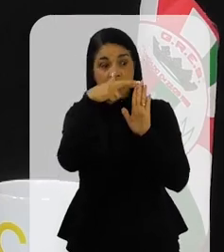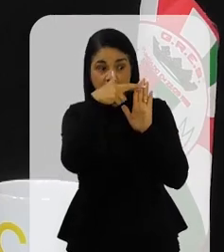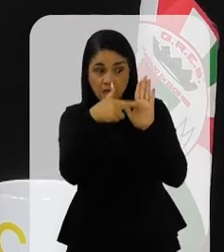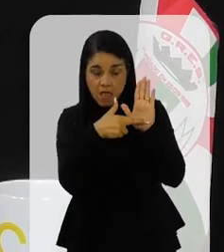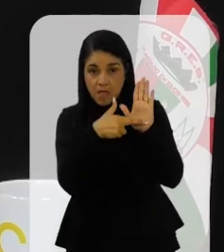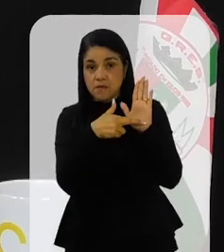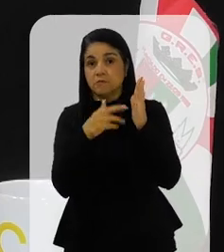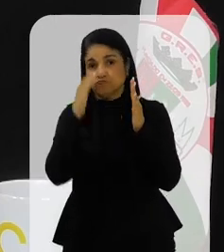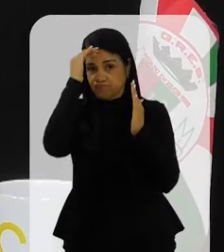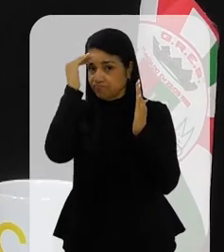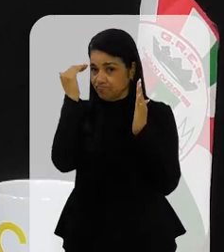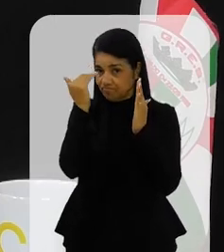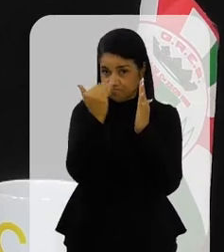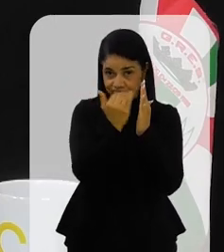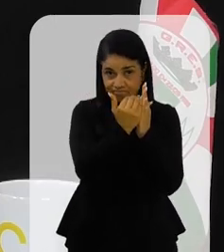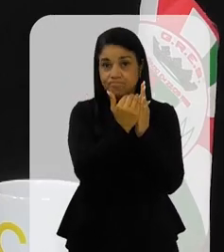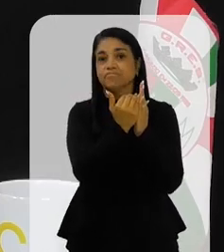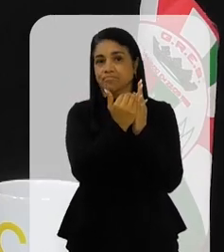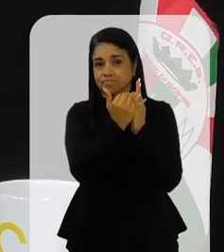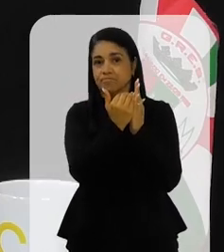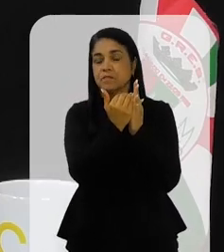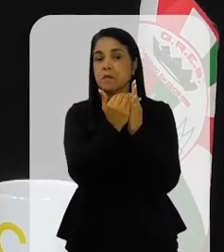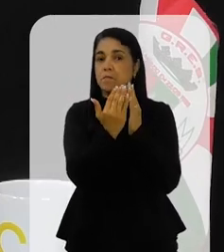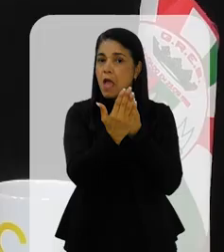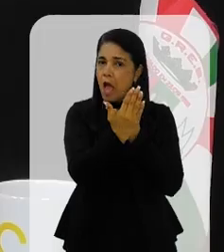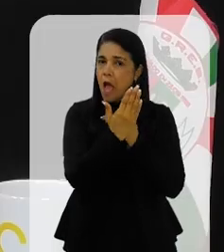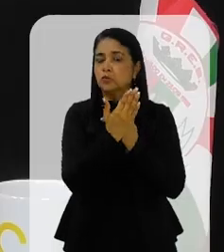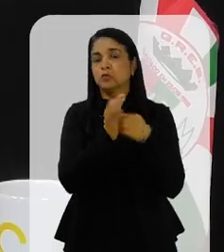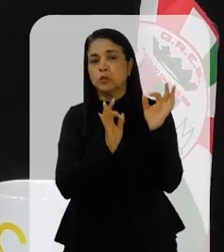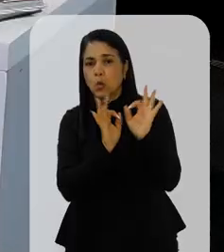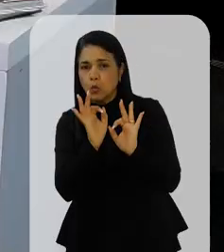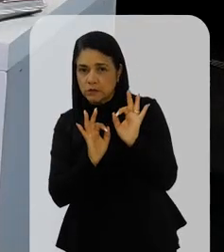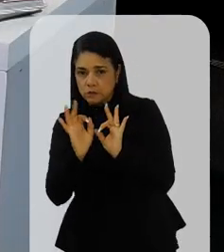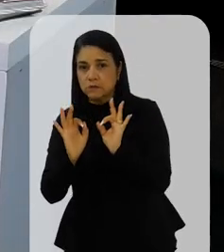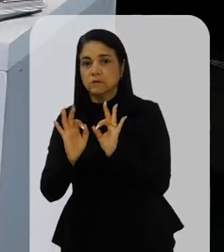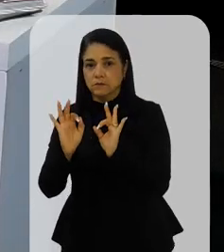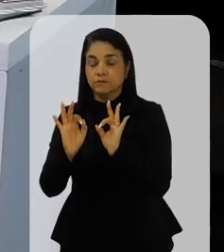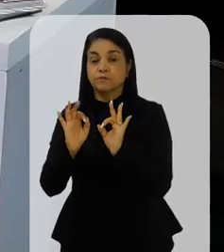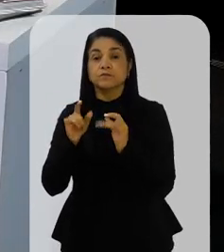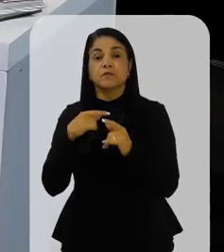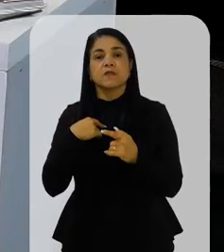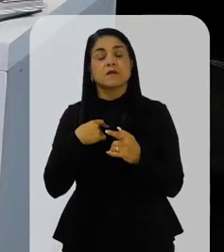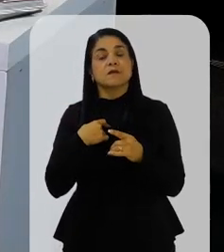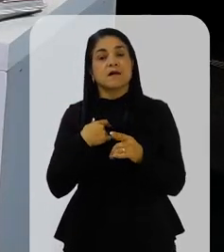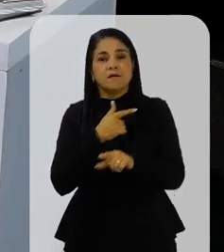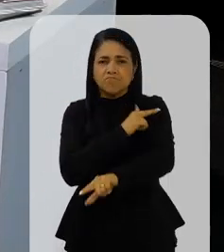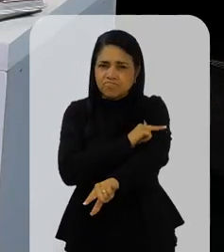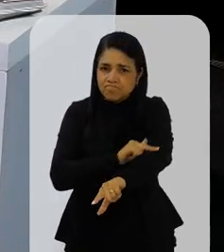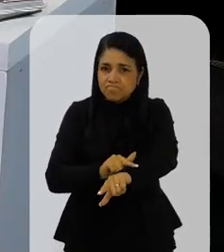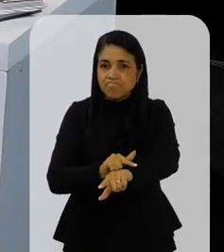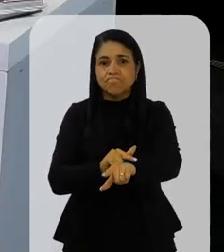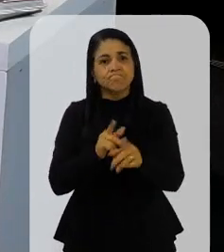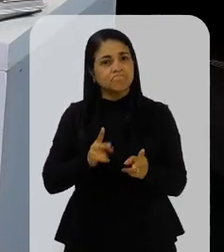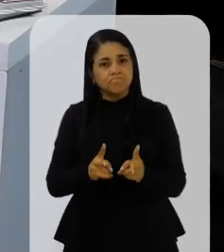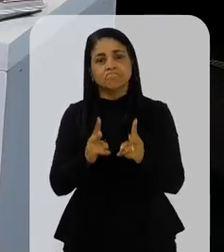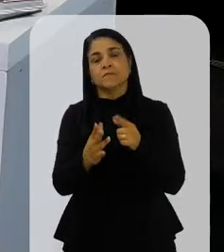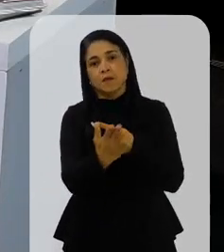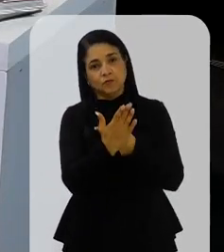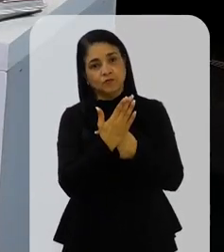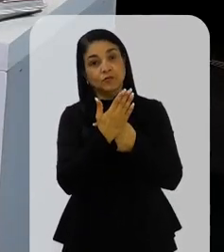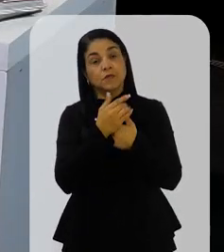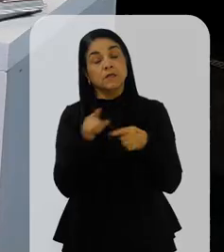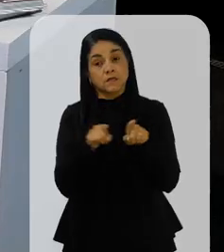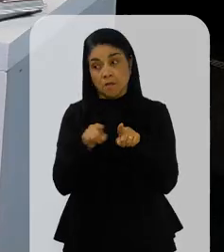também colaborou muito, né, dentro da organização. Essa questão da disciplina sempre ajuda, né? Ajuda. Pessoas... Abre portas,